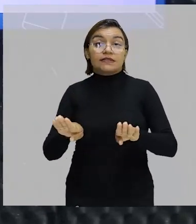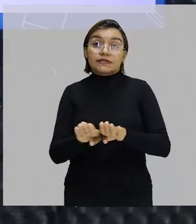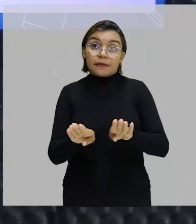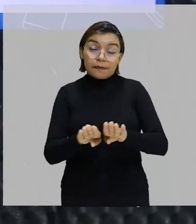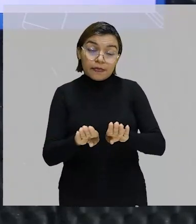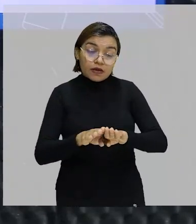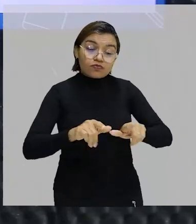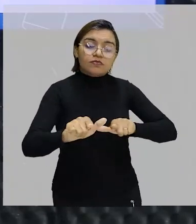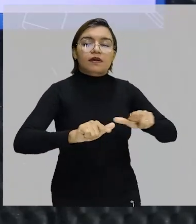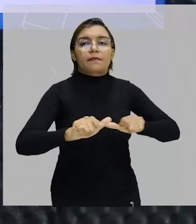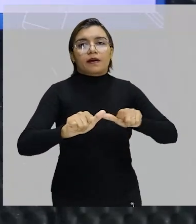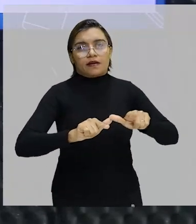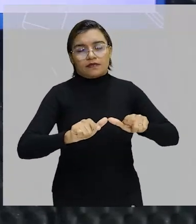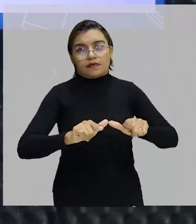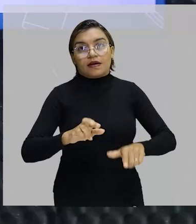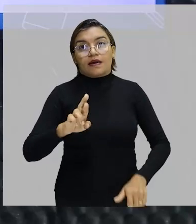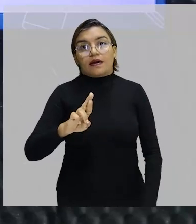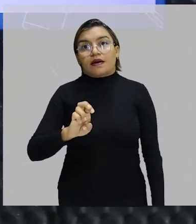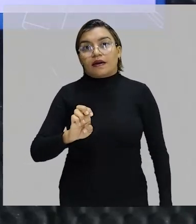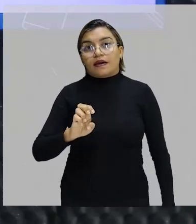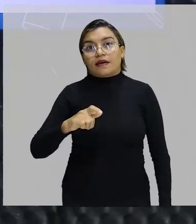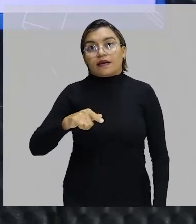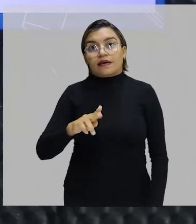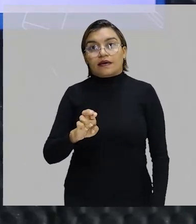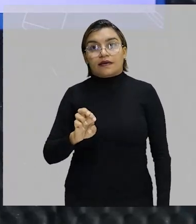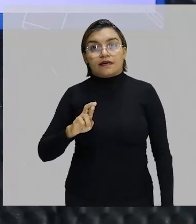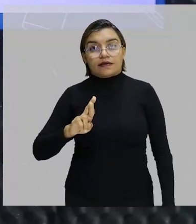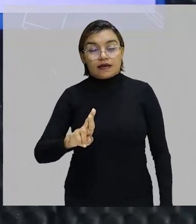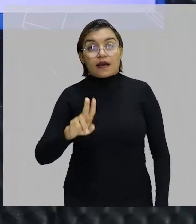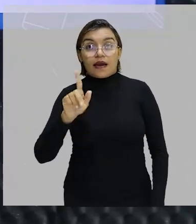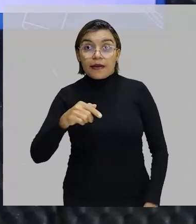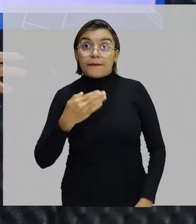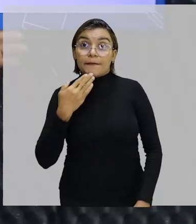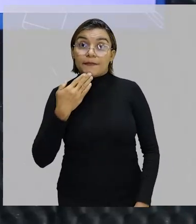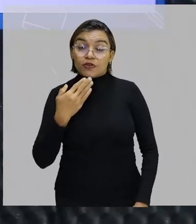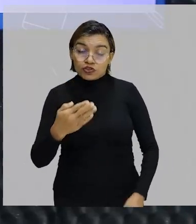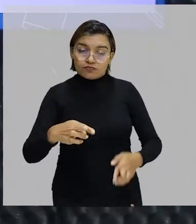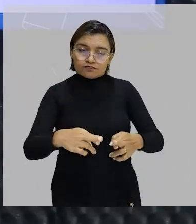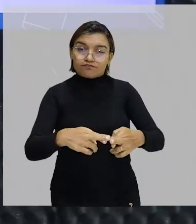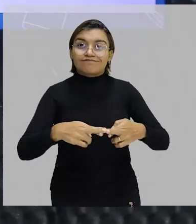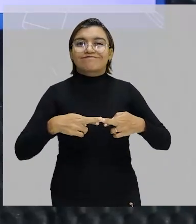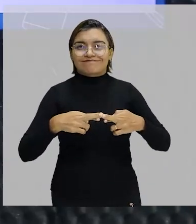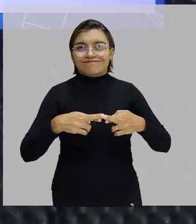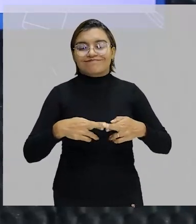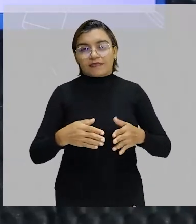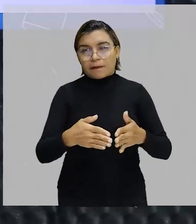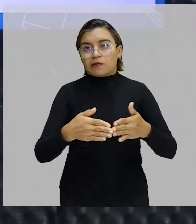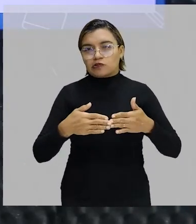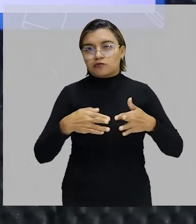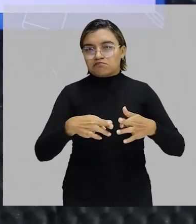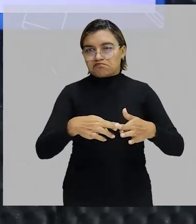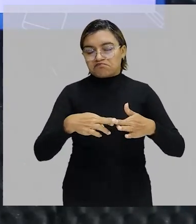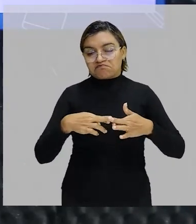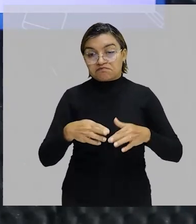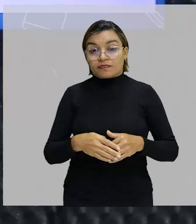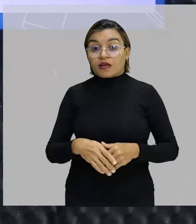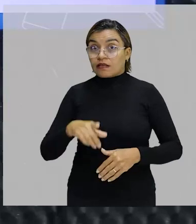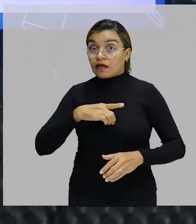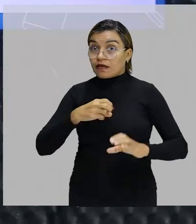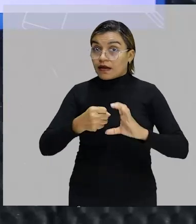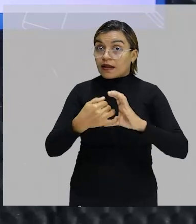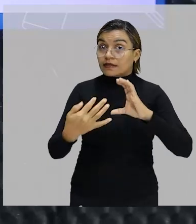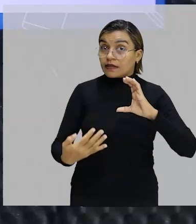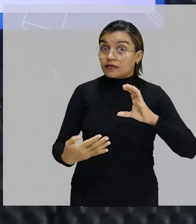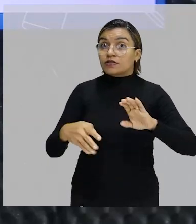Então, requerer é pedir, é solicitar algo de alguém, tá bom? E por esse motivo, fique atento às características